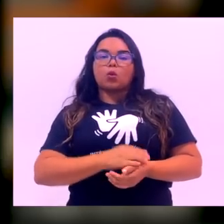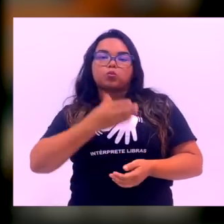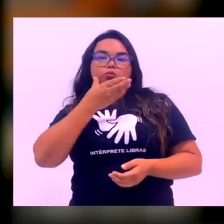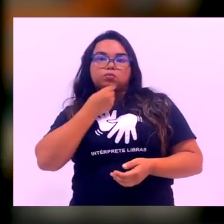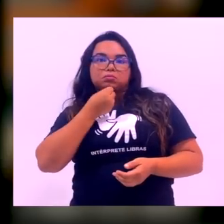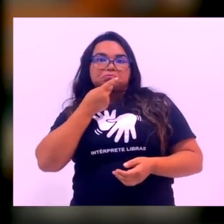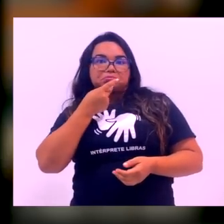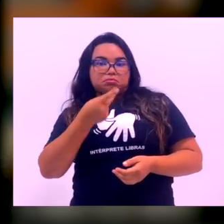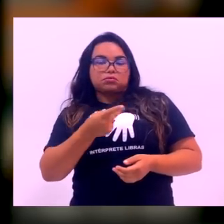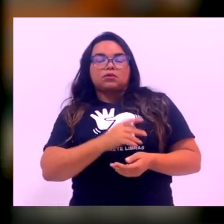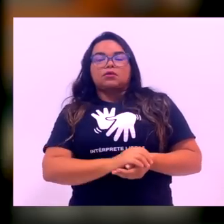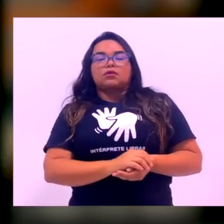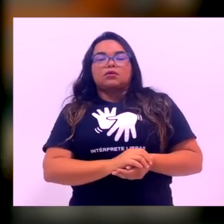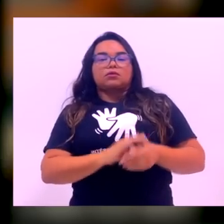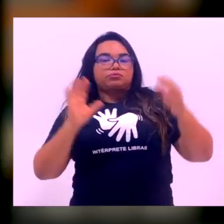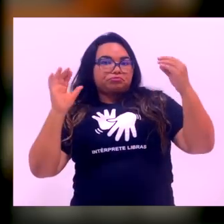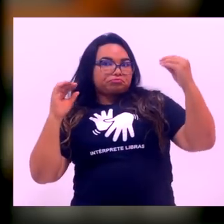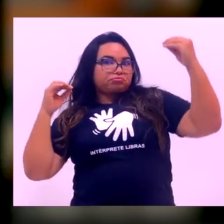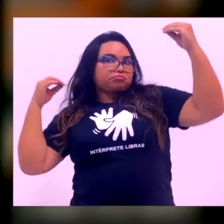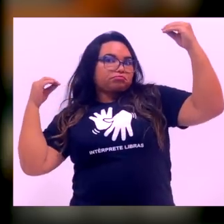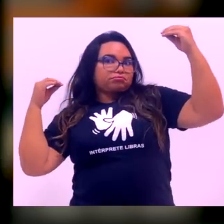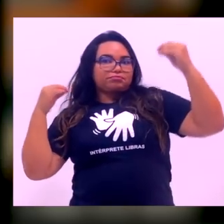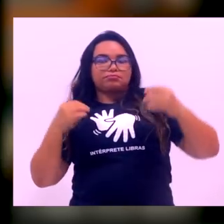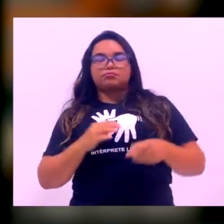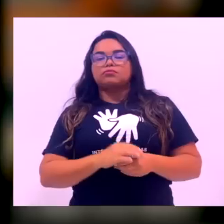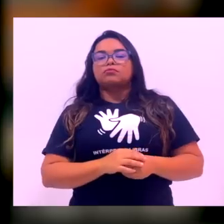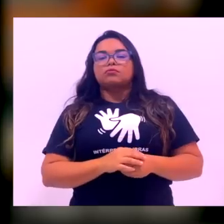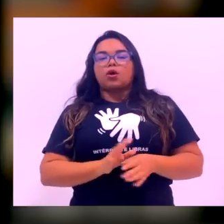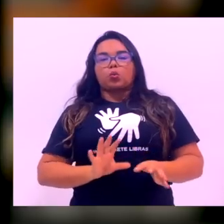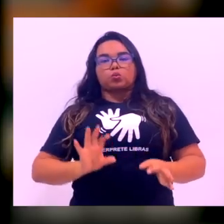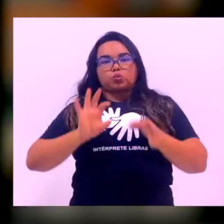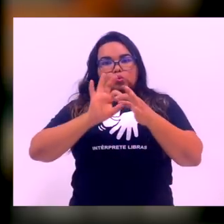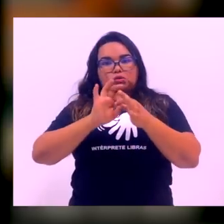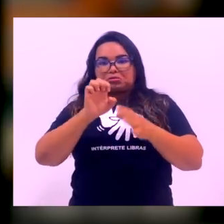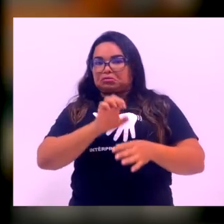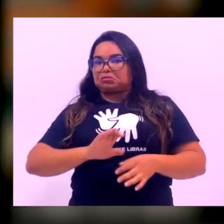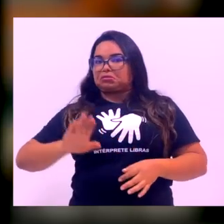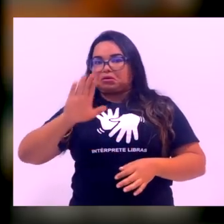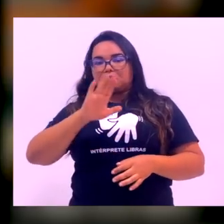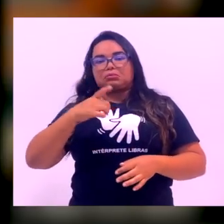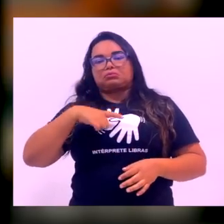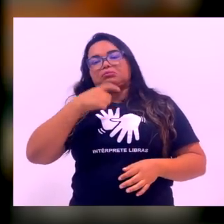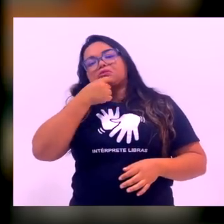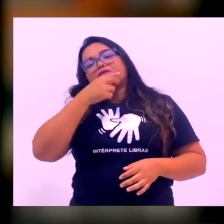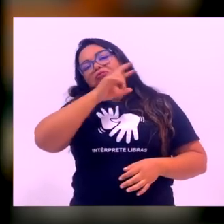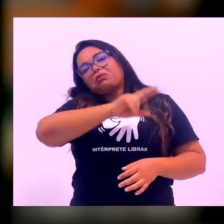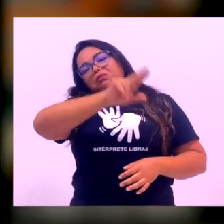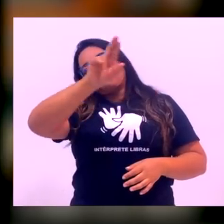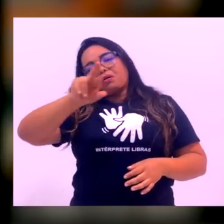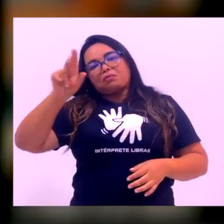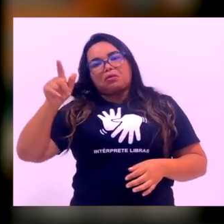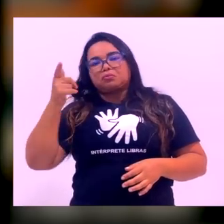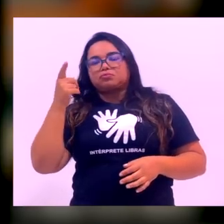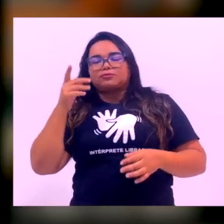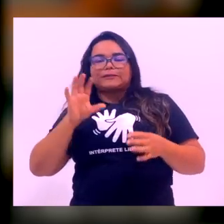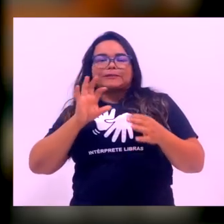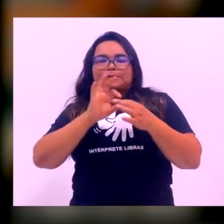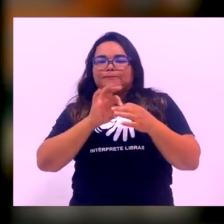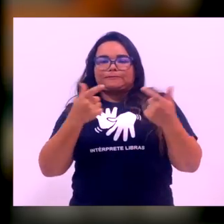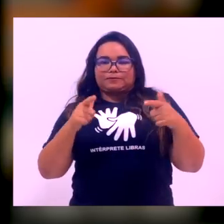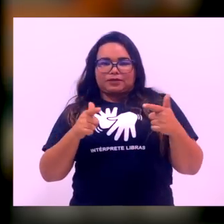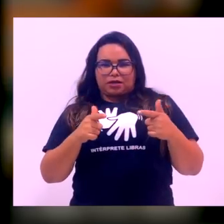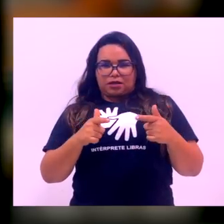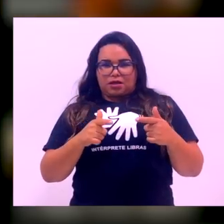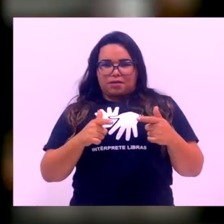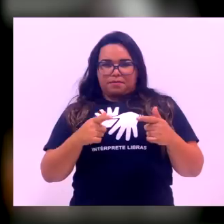da Europa do domínio de Napoleão não foi efetuada nem pela Rússia, nem pela Alemanha, nem pela Inglaterra, mas pelas mãos